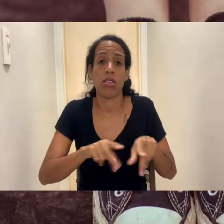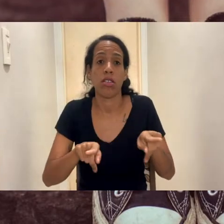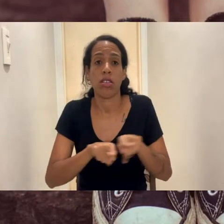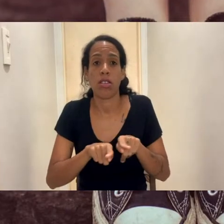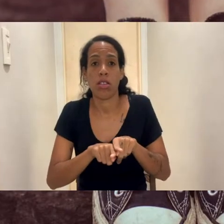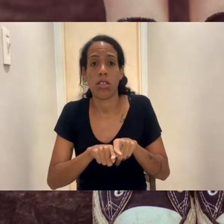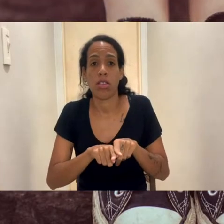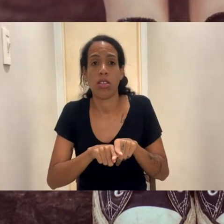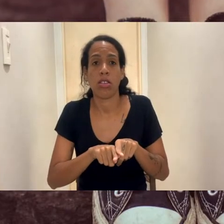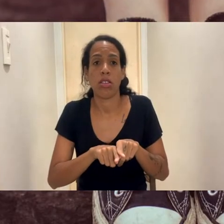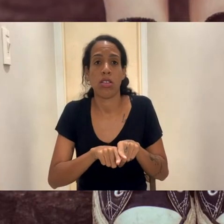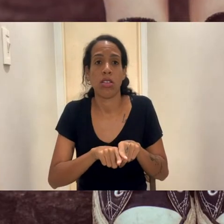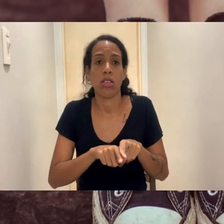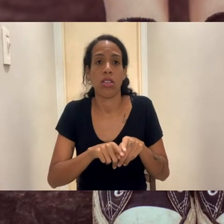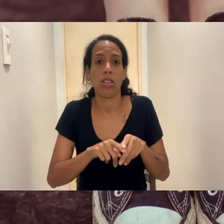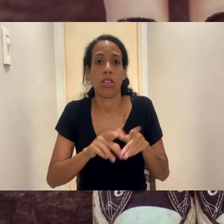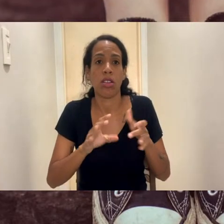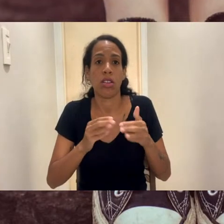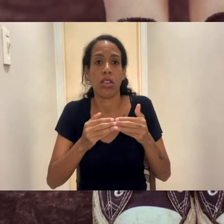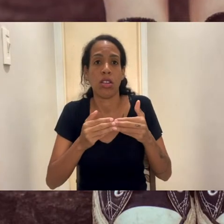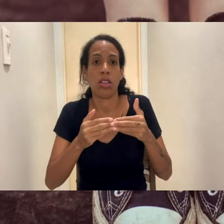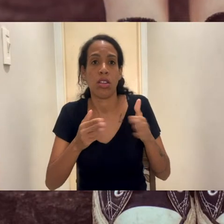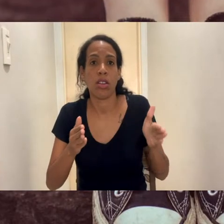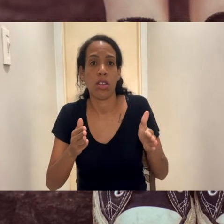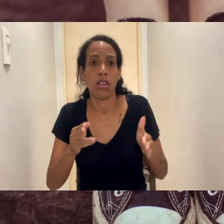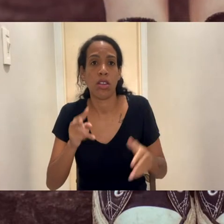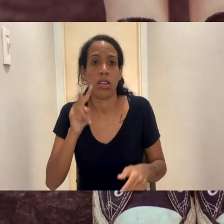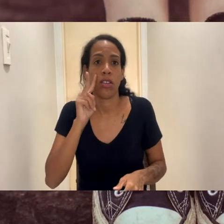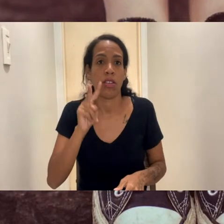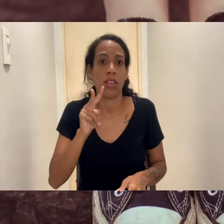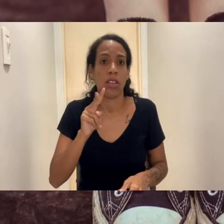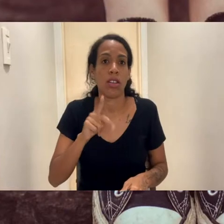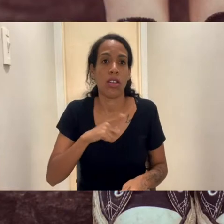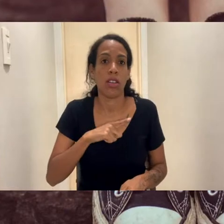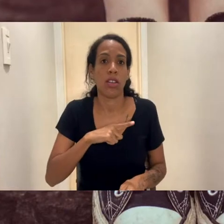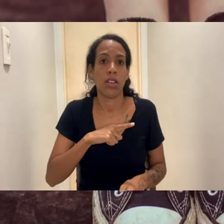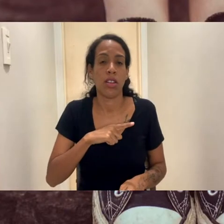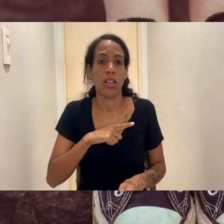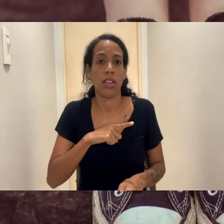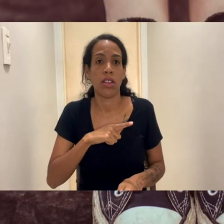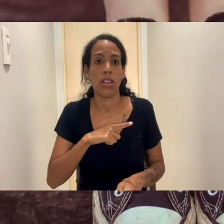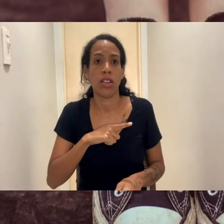medidas socioeducativas de liberdade assistida, prestação de serviço à comunidade,